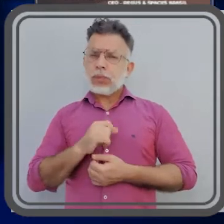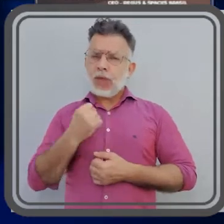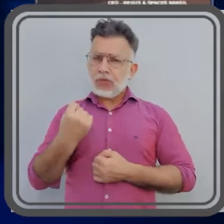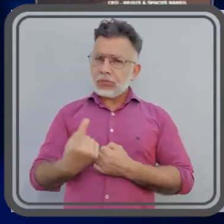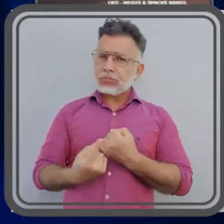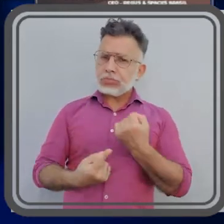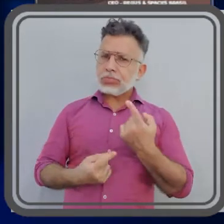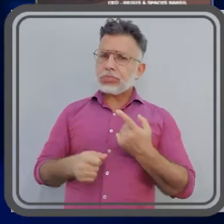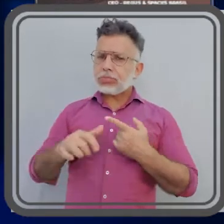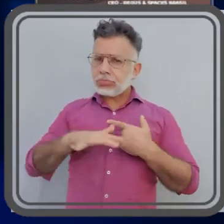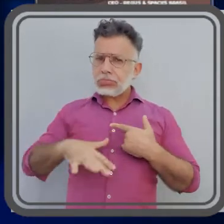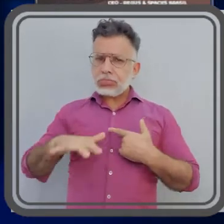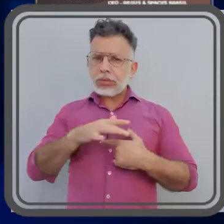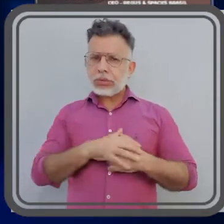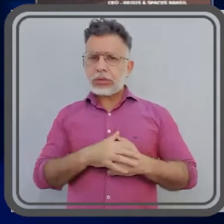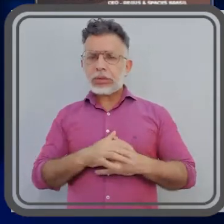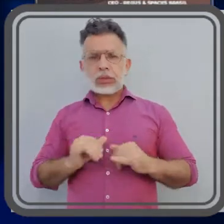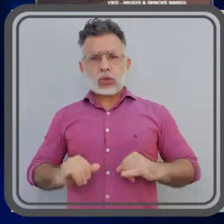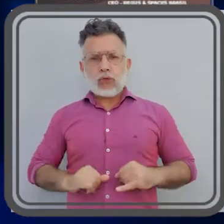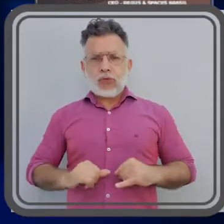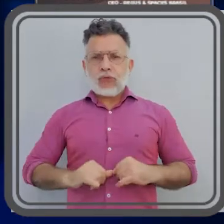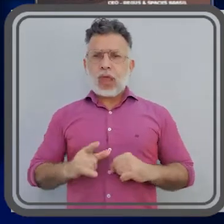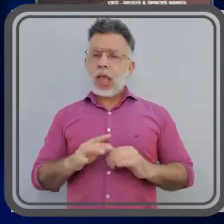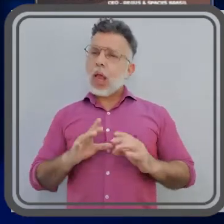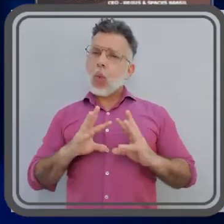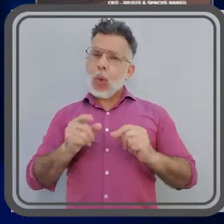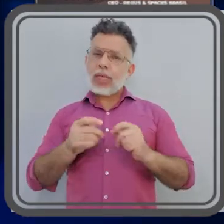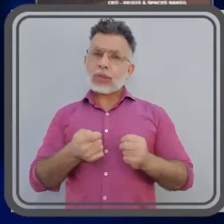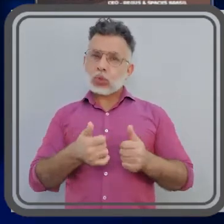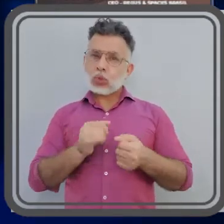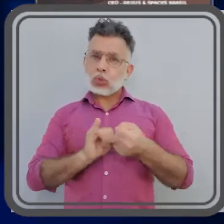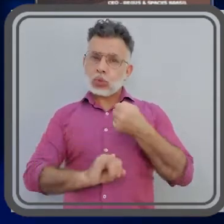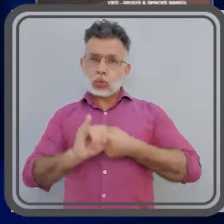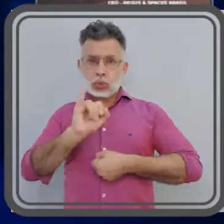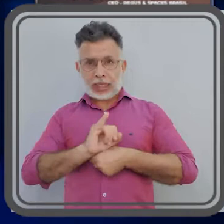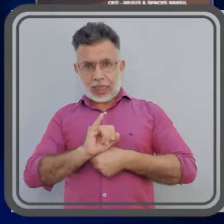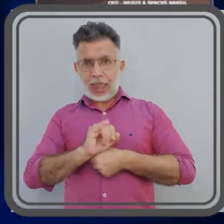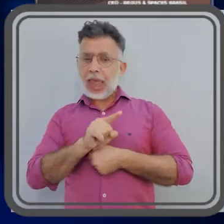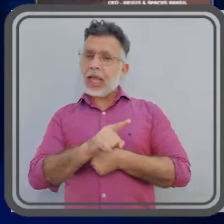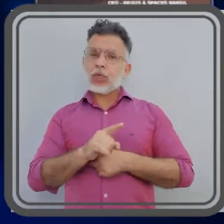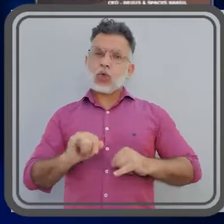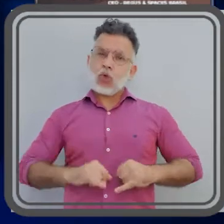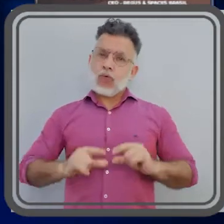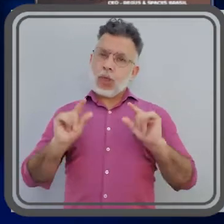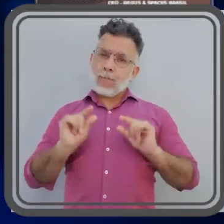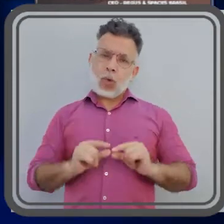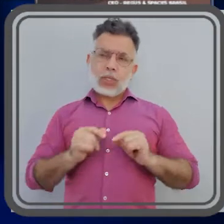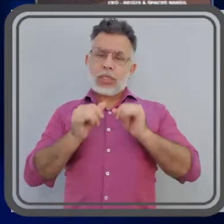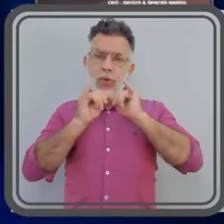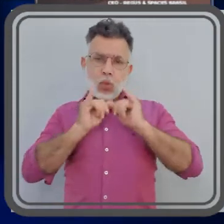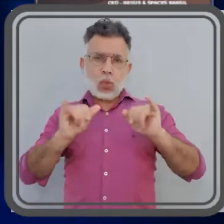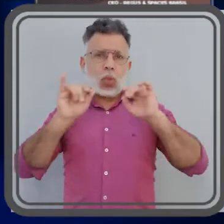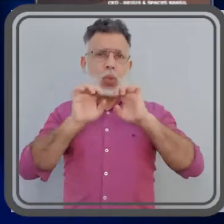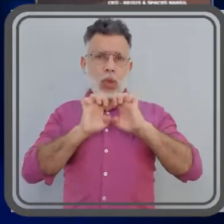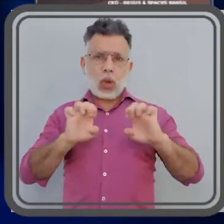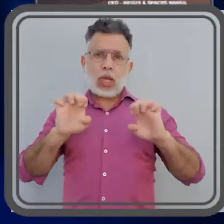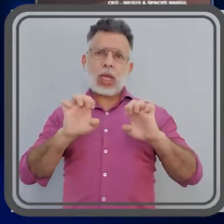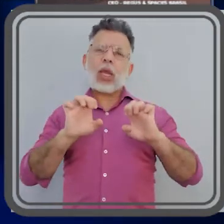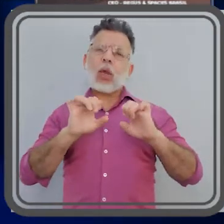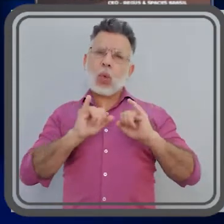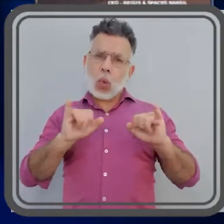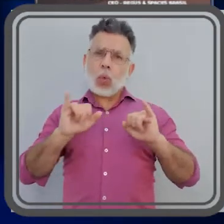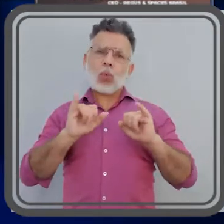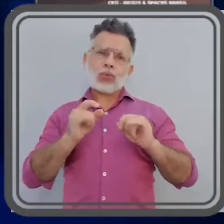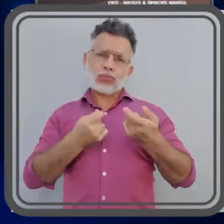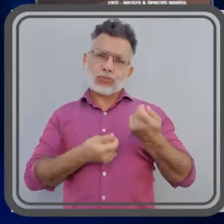sequer sofreram, né? Quase tudo ligado à internet sofreu muito pouco, né? E-commerce, isso